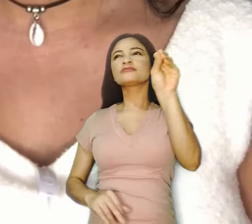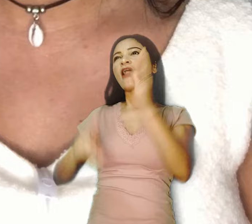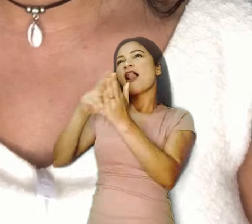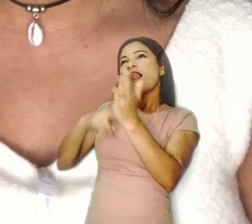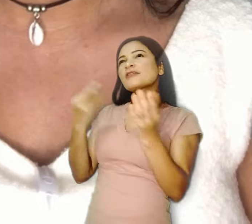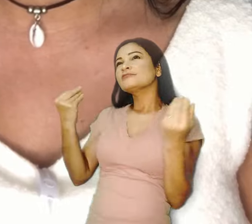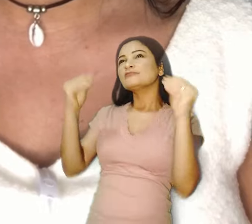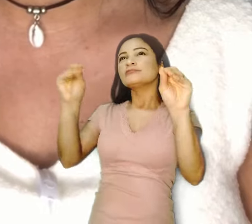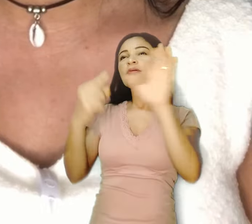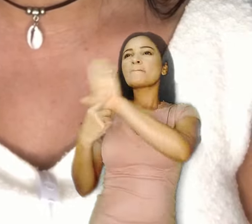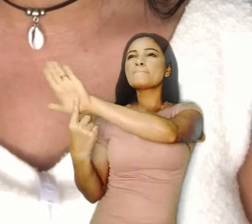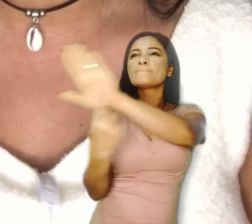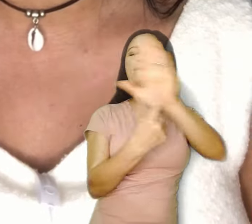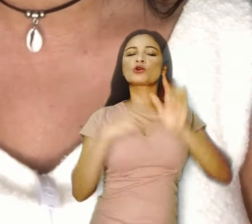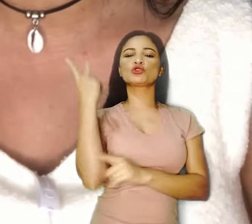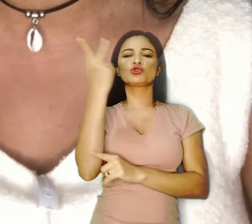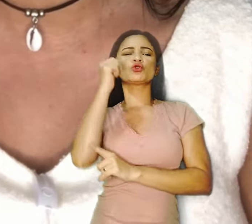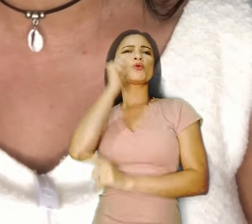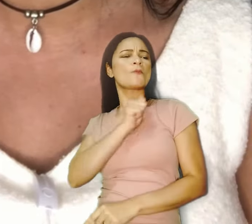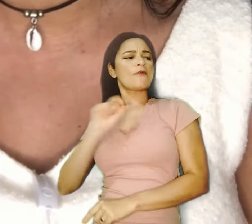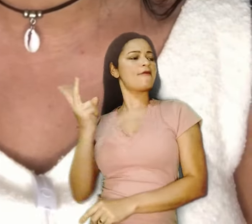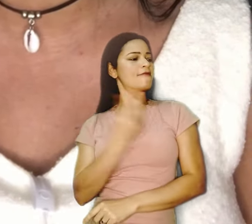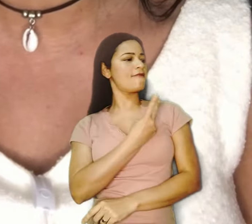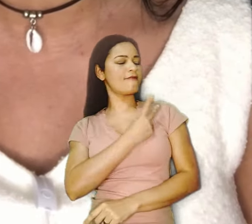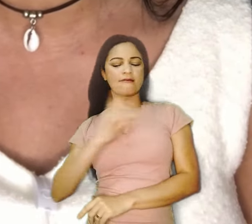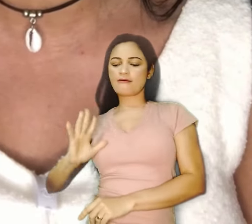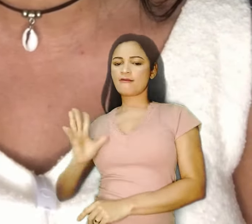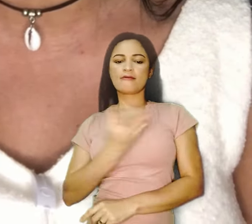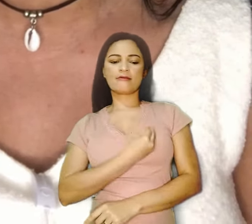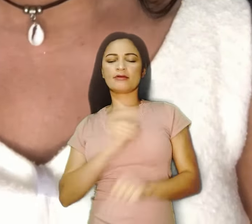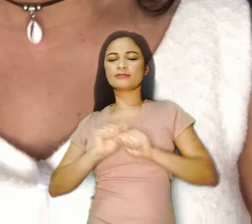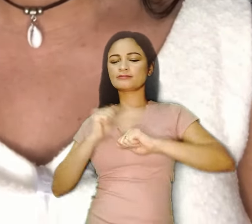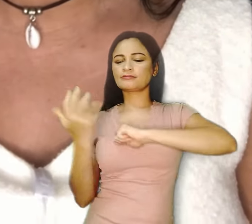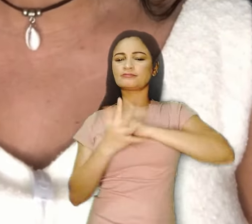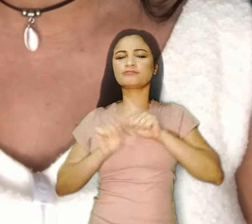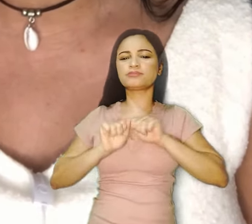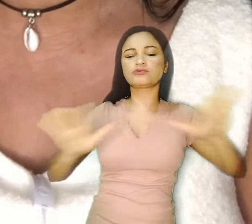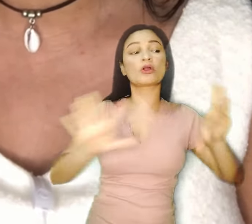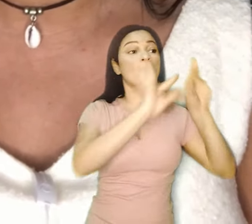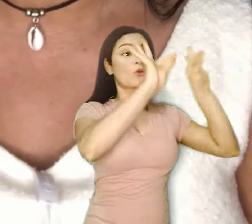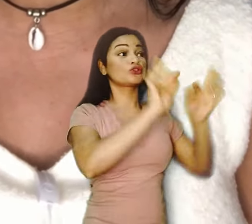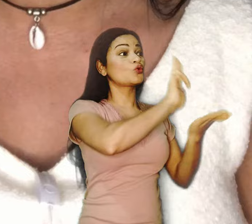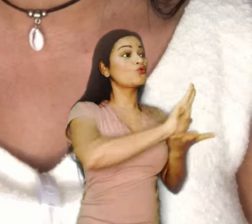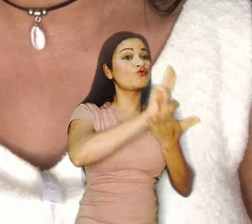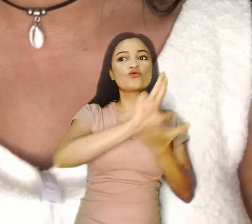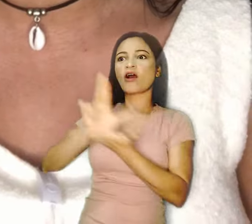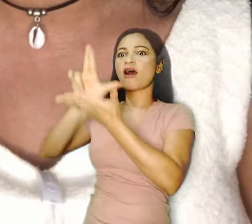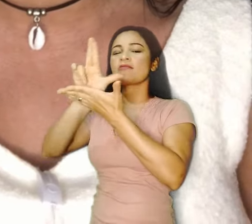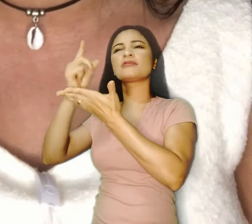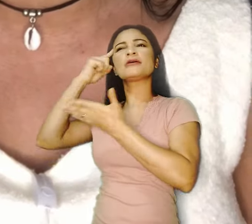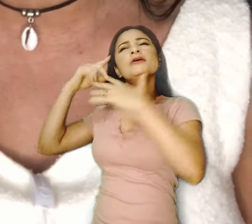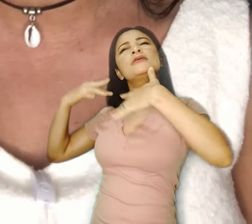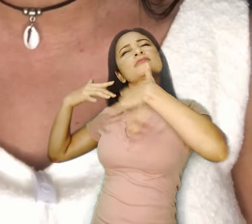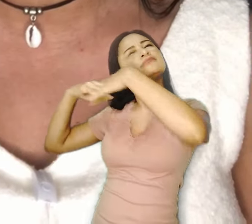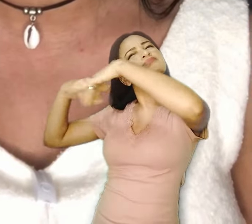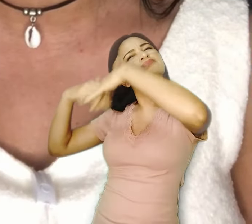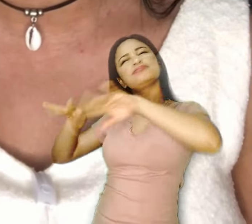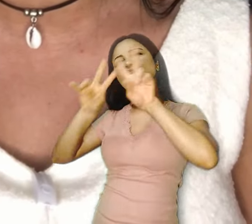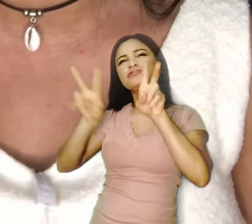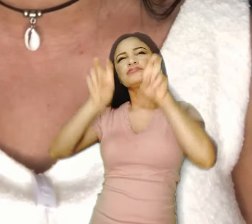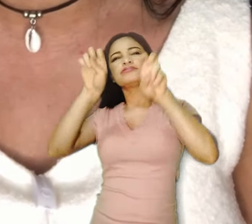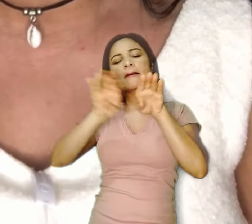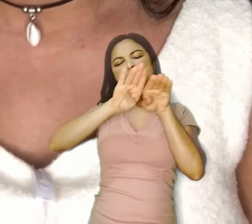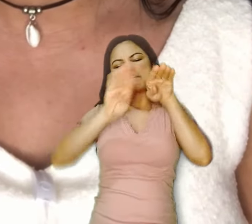Fotos e relatos ilustram histórias de mulheres cis e trans na pandemia. Esse é um projeto da UFAO que incentiva a